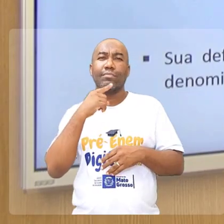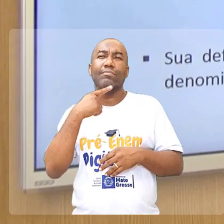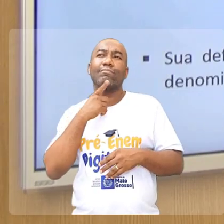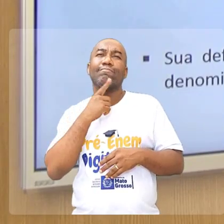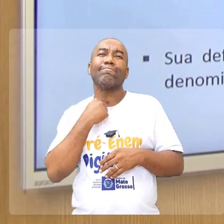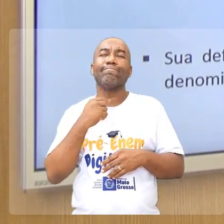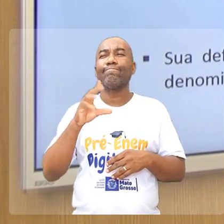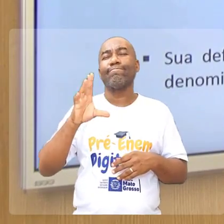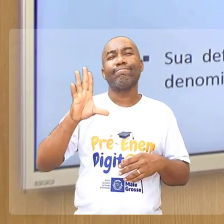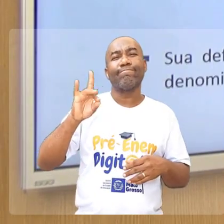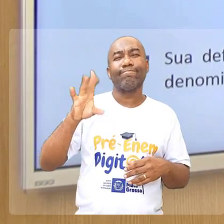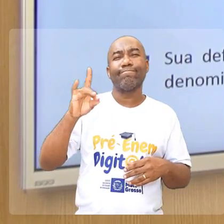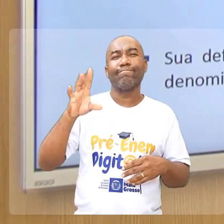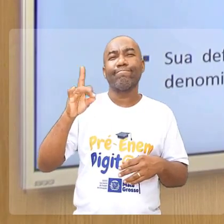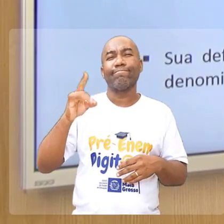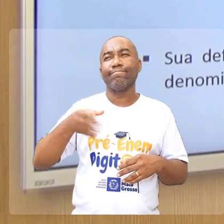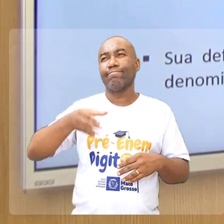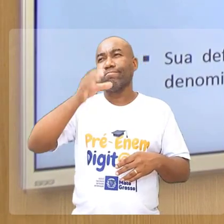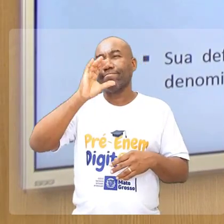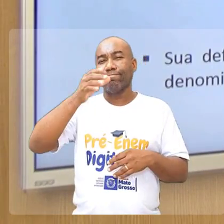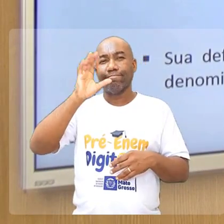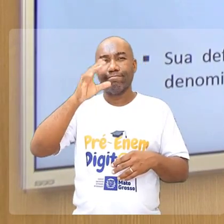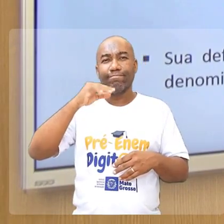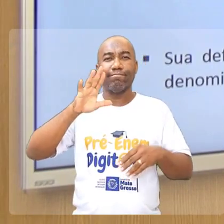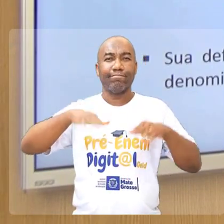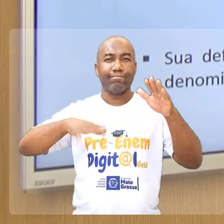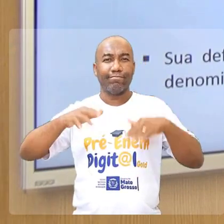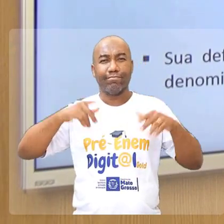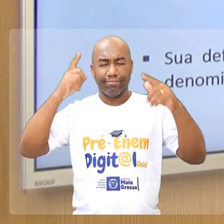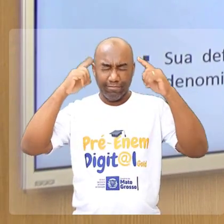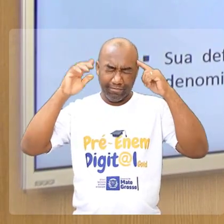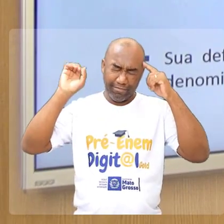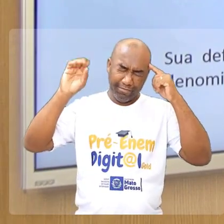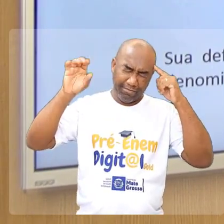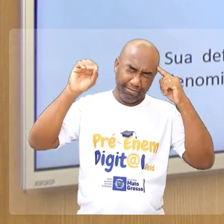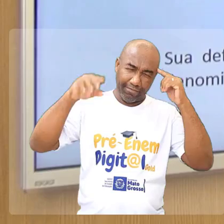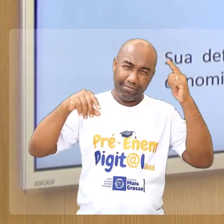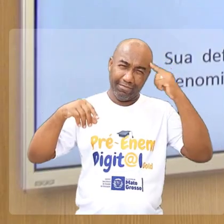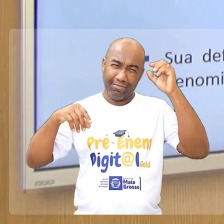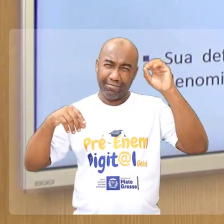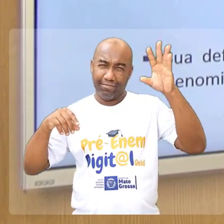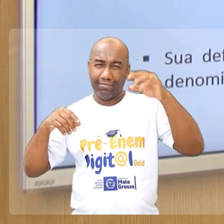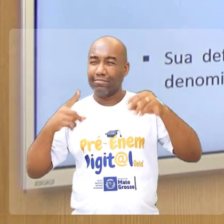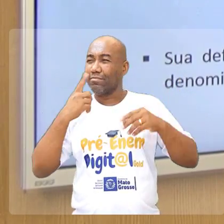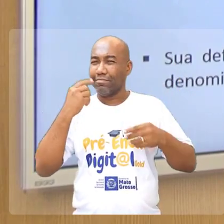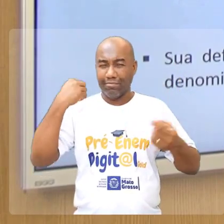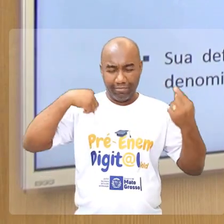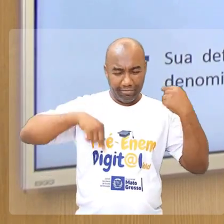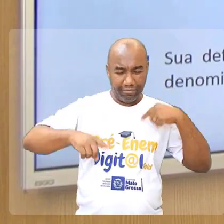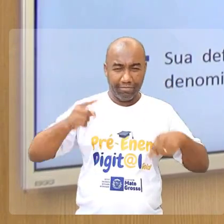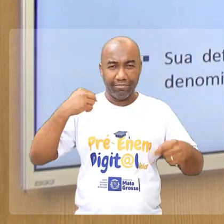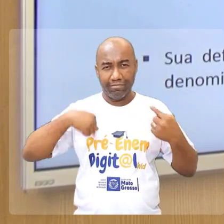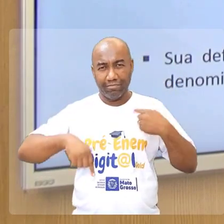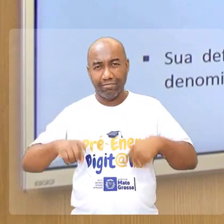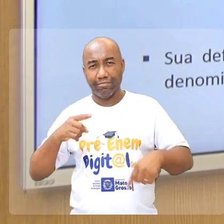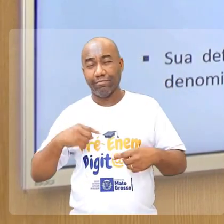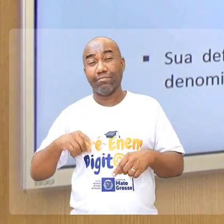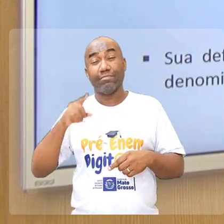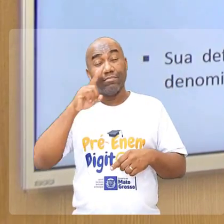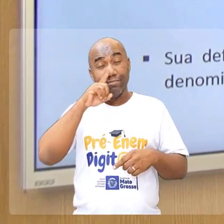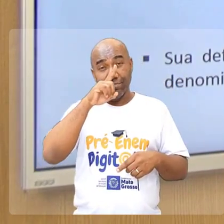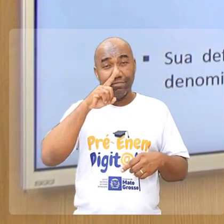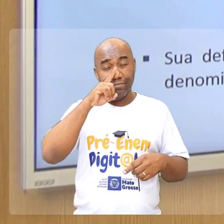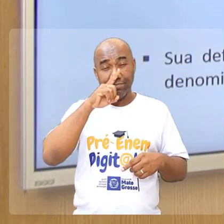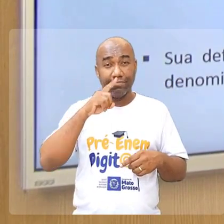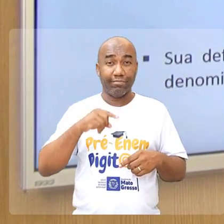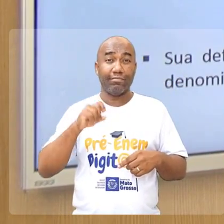intensa, que vai trazer dor de cabeça, que vai trazer dificuldade de circulação sanguínea e que pode ser